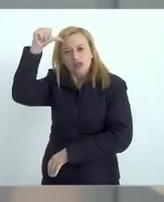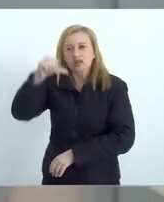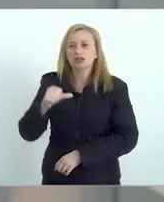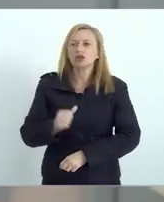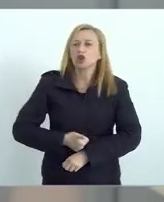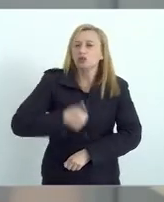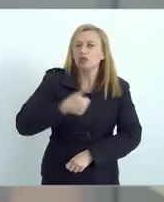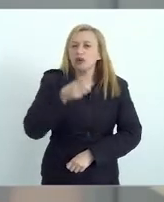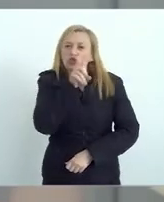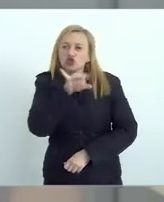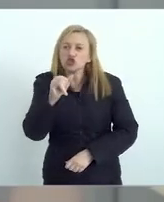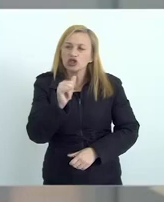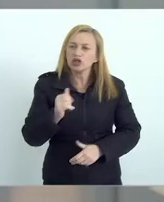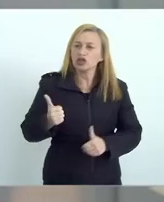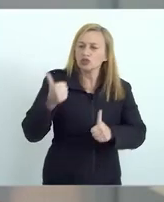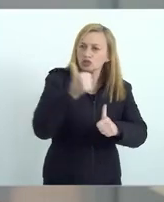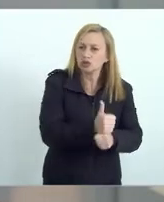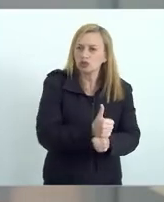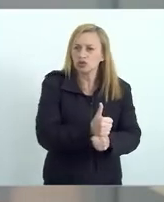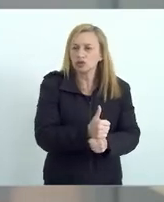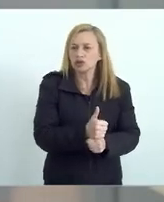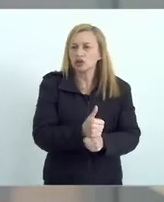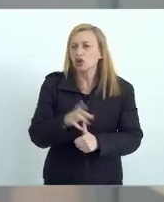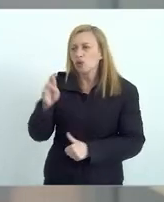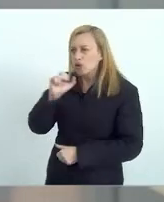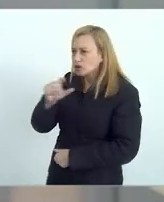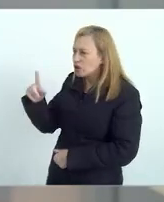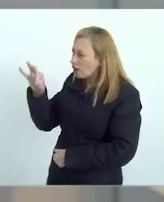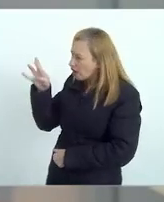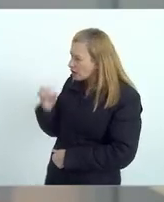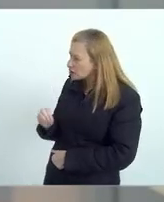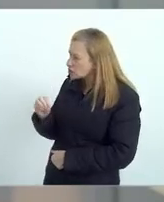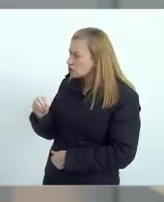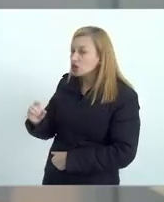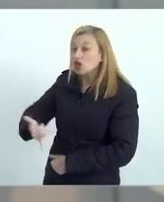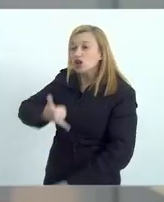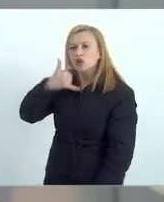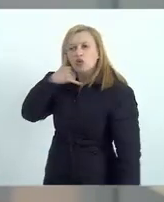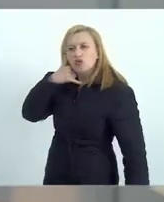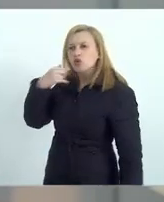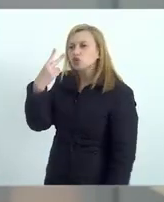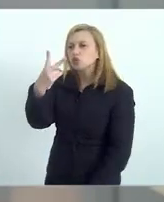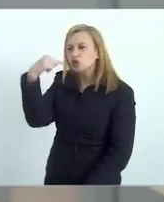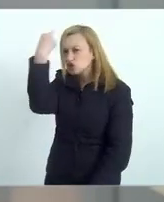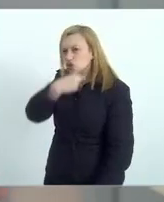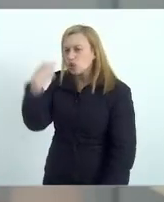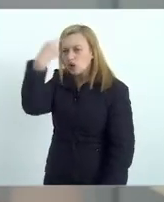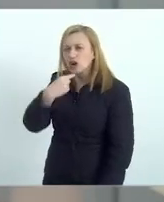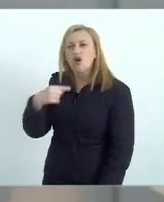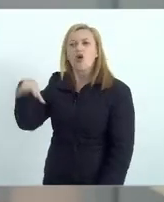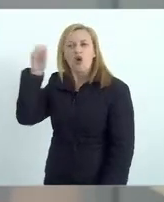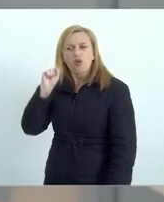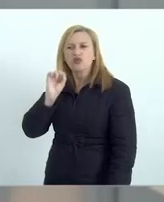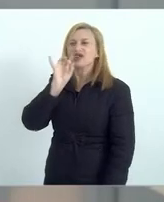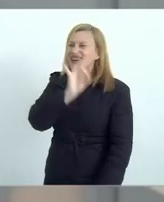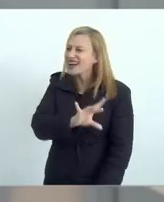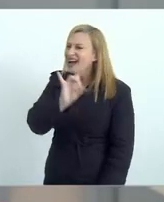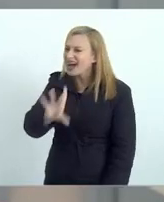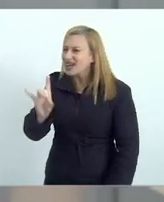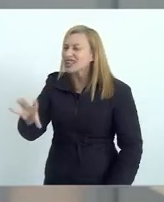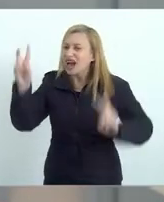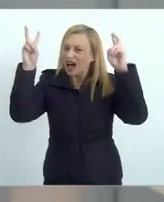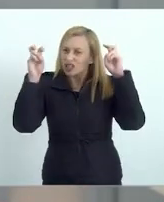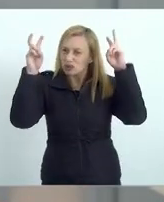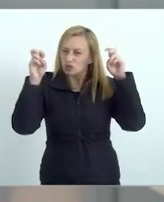e no primeiro dia que assumiu o mandato Coronel Leandro me ligou e ficou duas horas comigo no telefone querendo ouvir caso a caso dos concurso